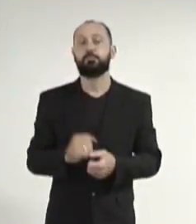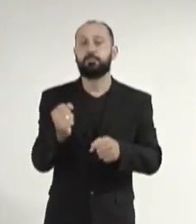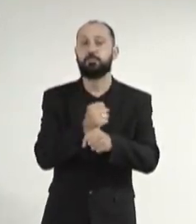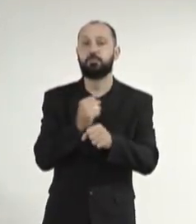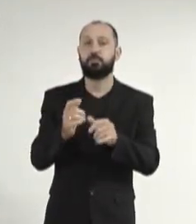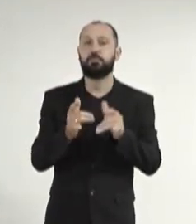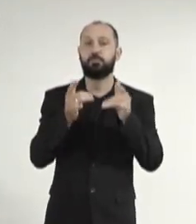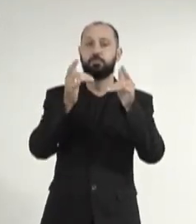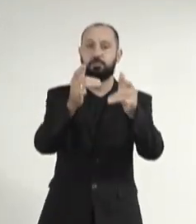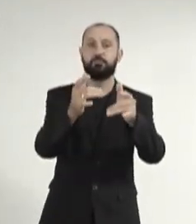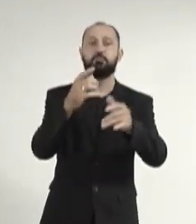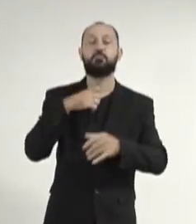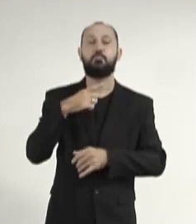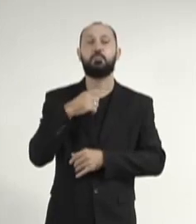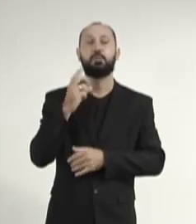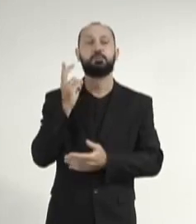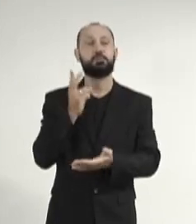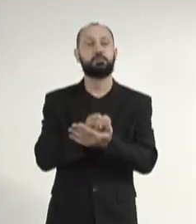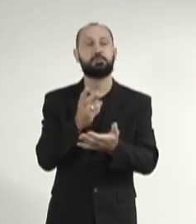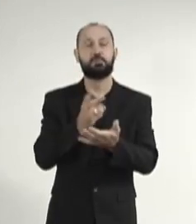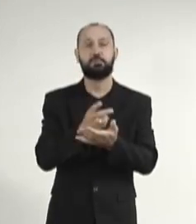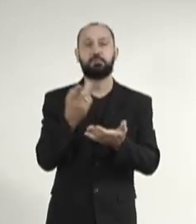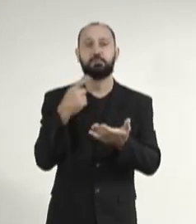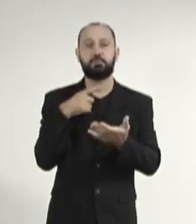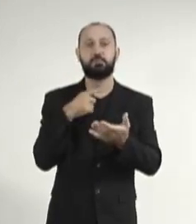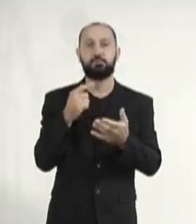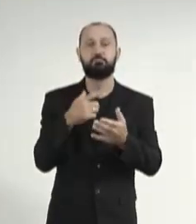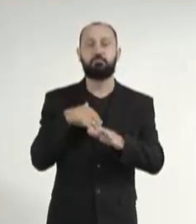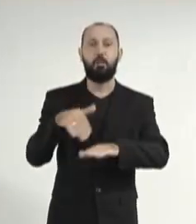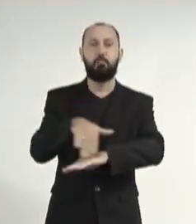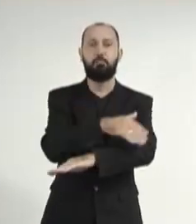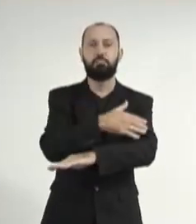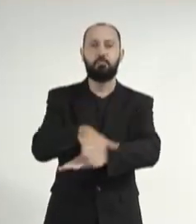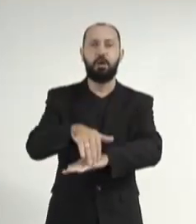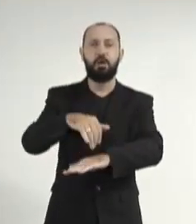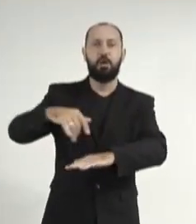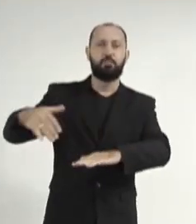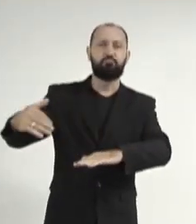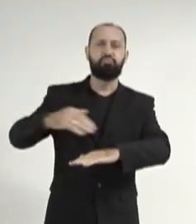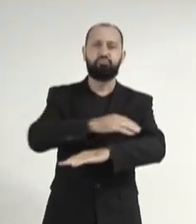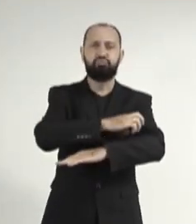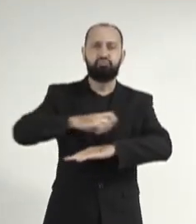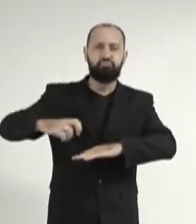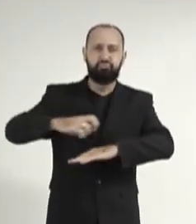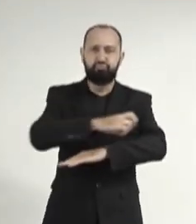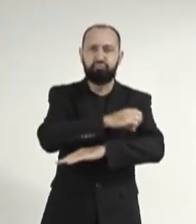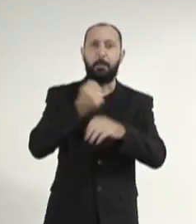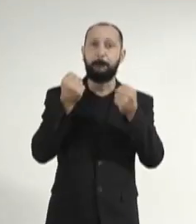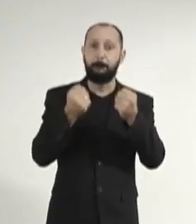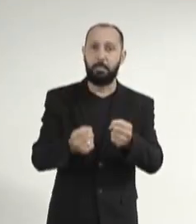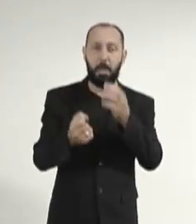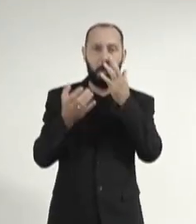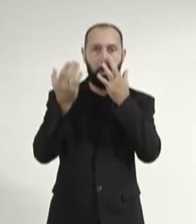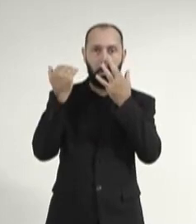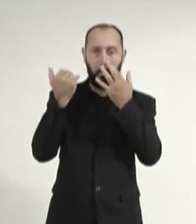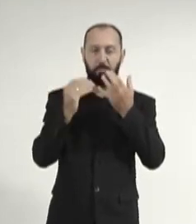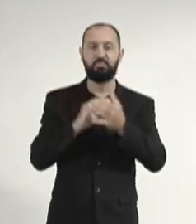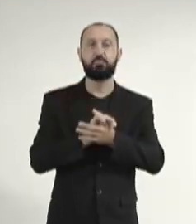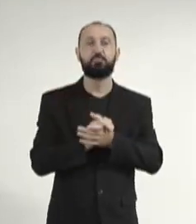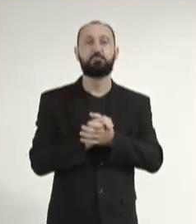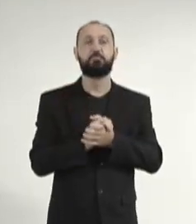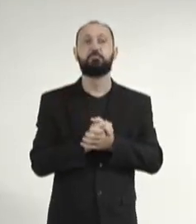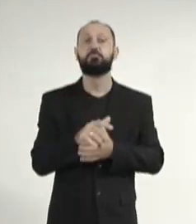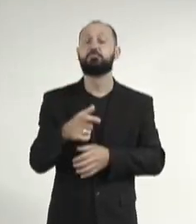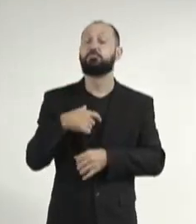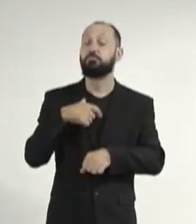pontes em questão têm experimentado um aumento significativo no tráfego de veículos de carga nos últimos anos.